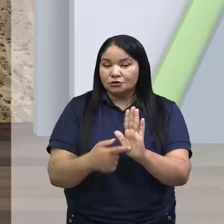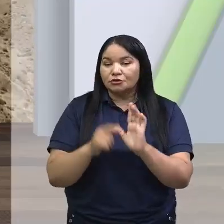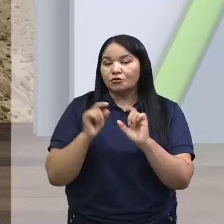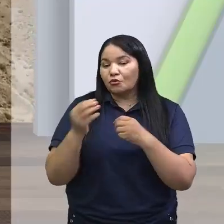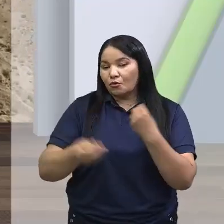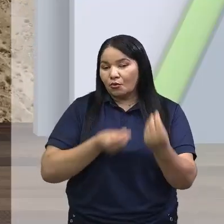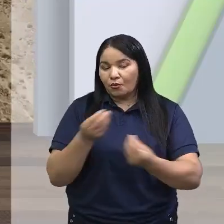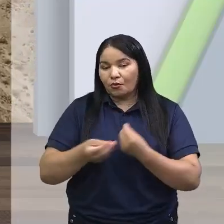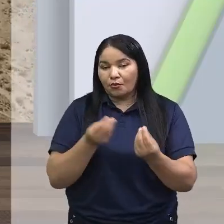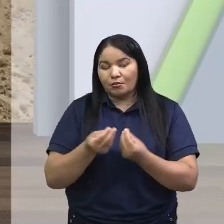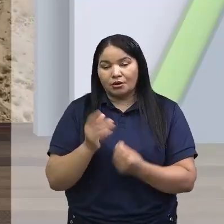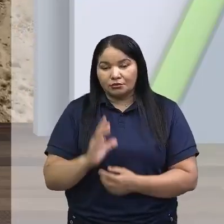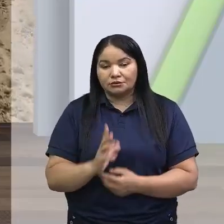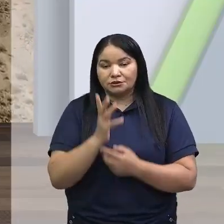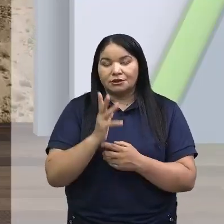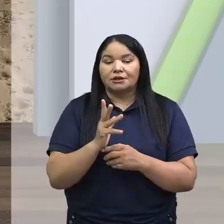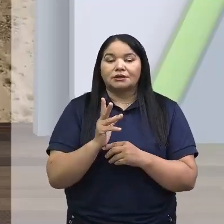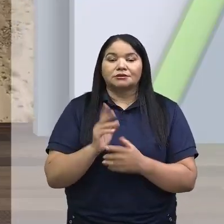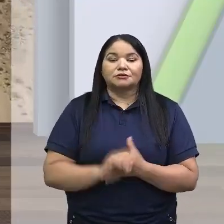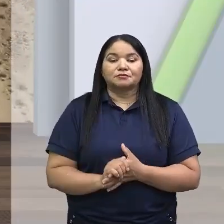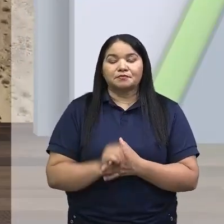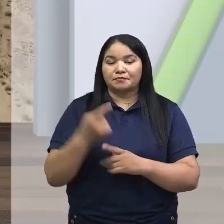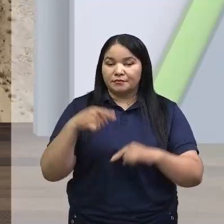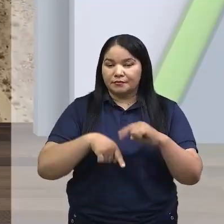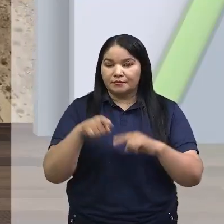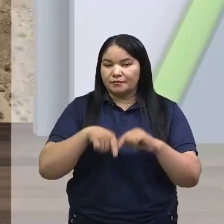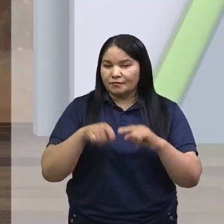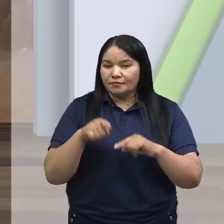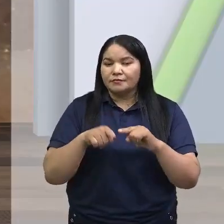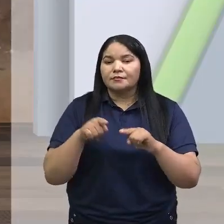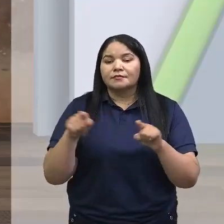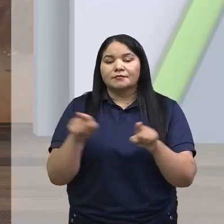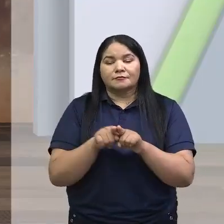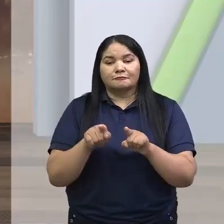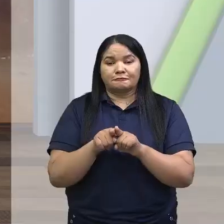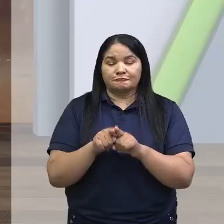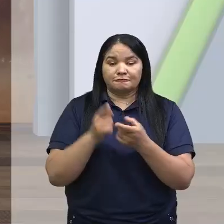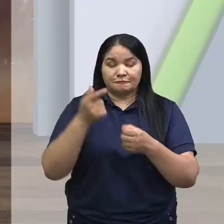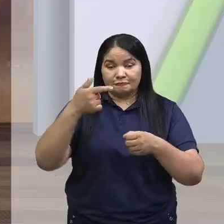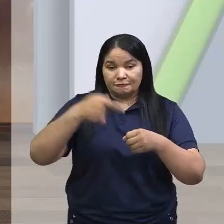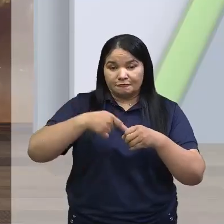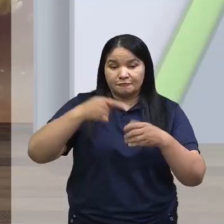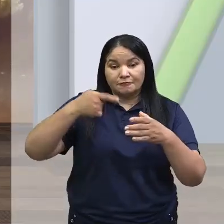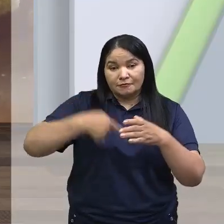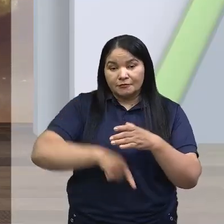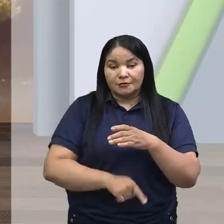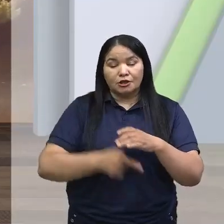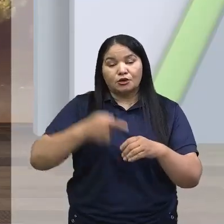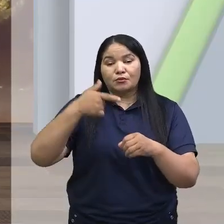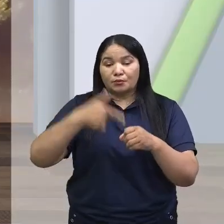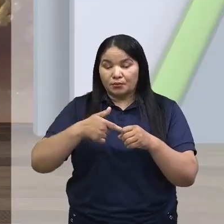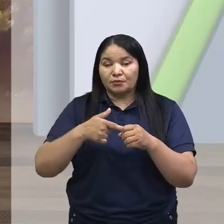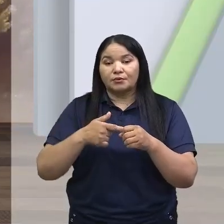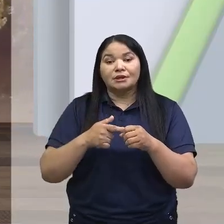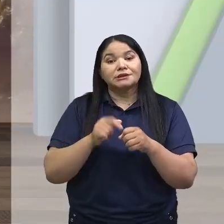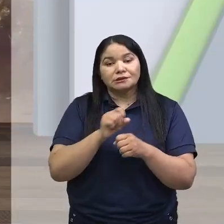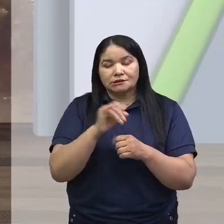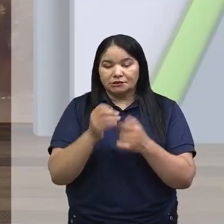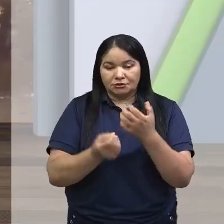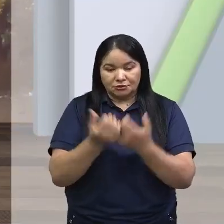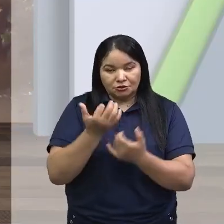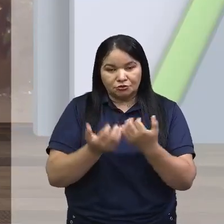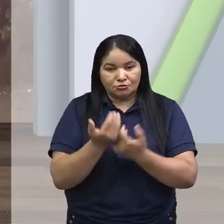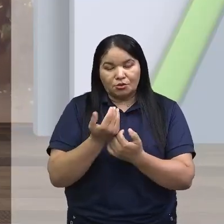a composição desses elementos, né, desses combustíveis fósseis, que quando queimados, geralmente para a